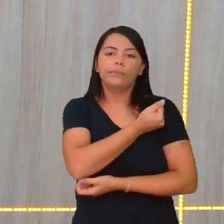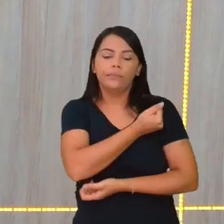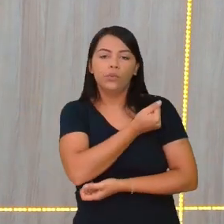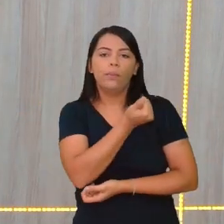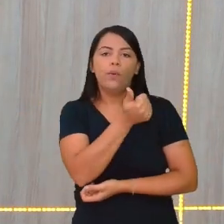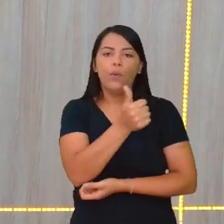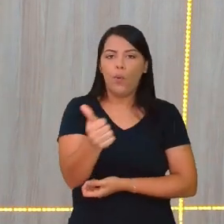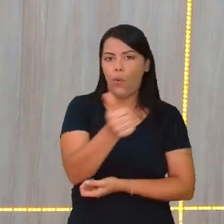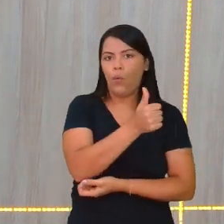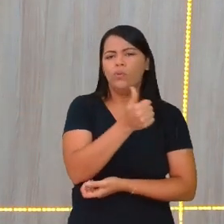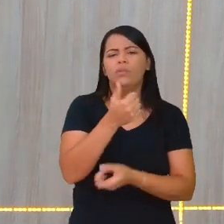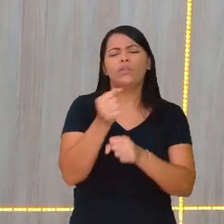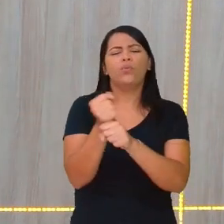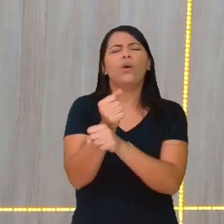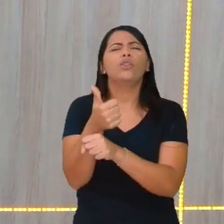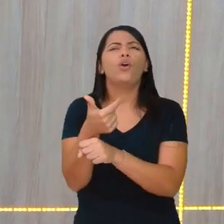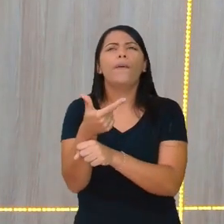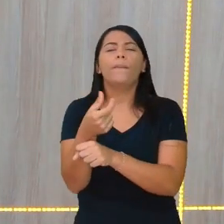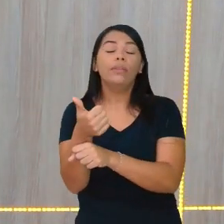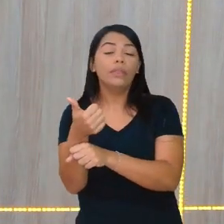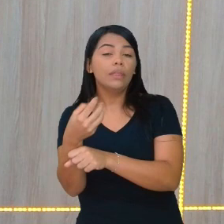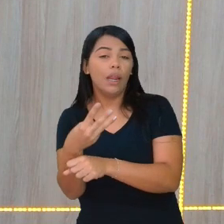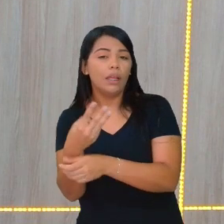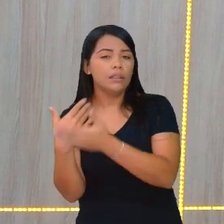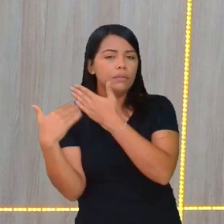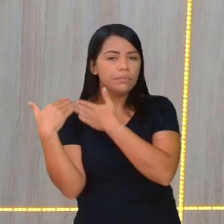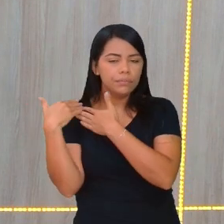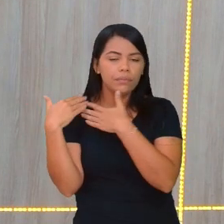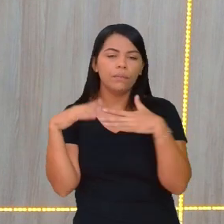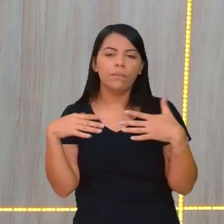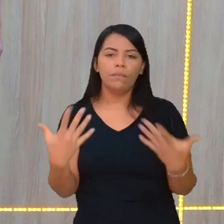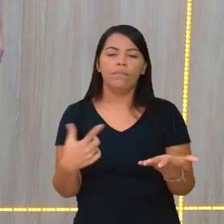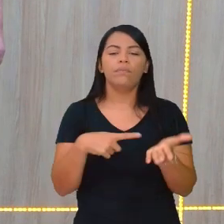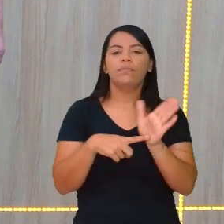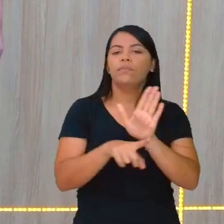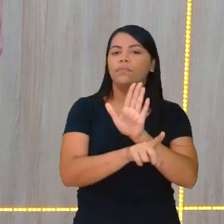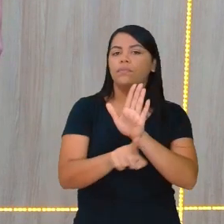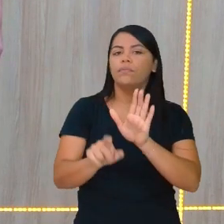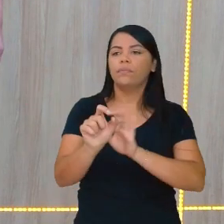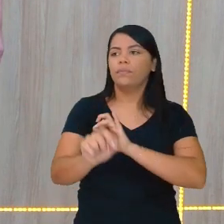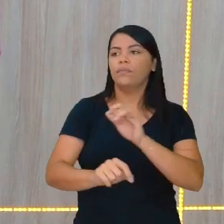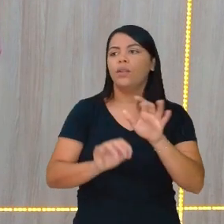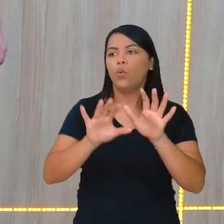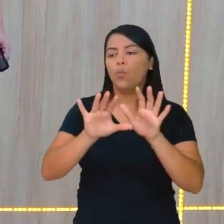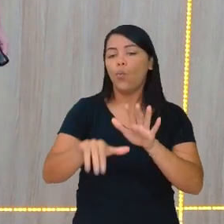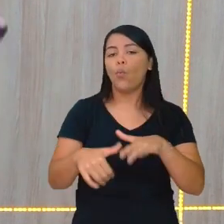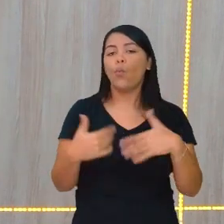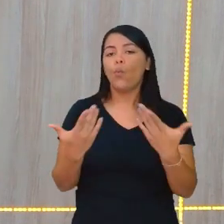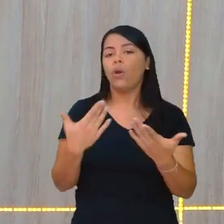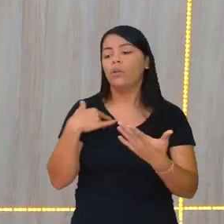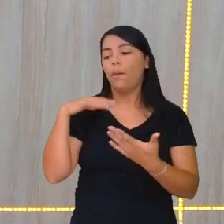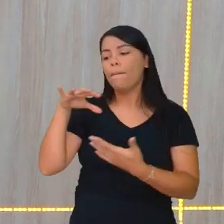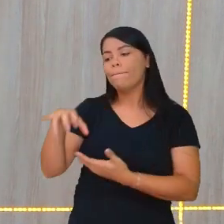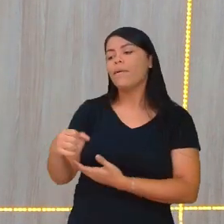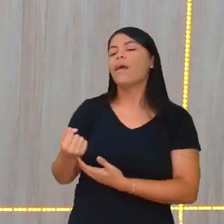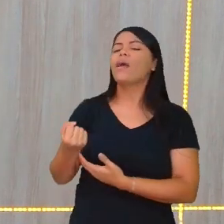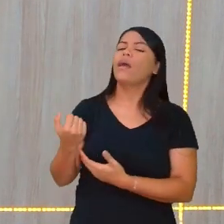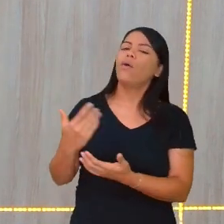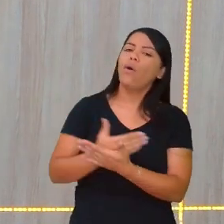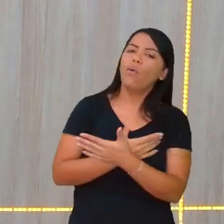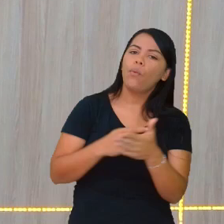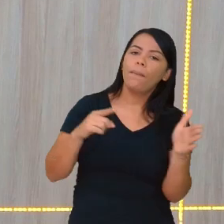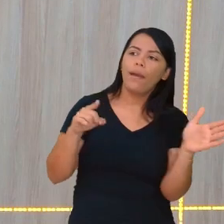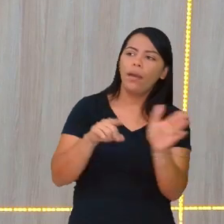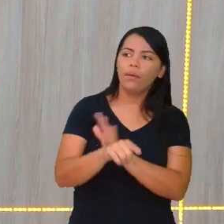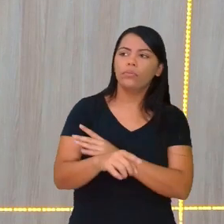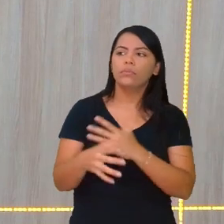feita em 2013. Essa informaçãozinha eu coloco. Gente, quando eu pego questão do OBMEP, eu pego tal e